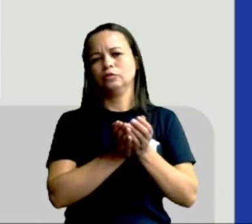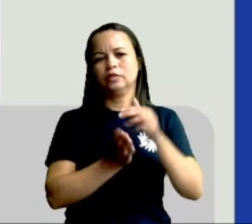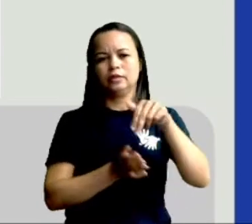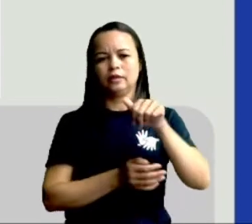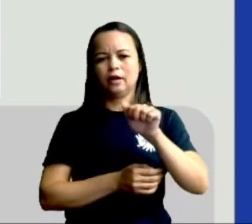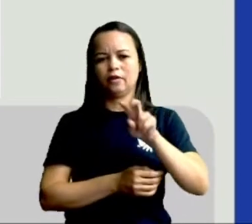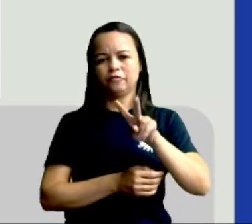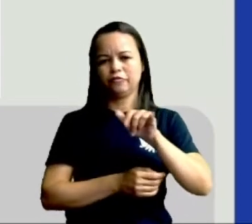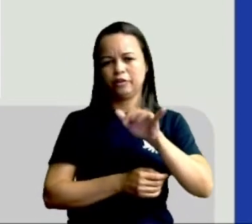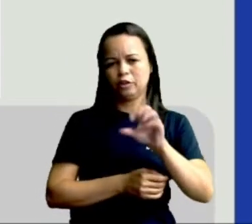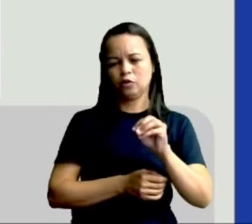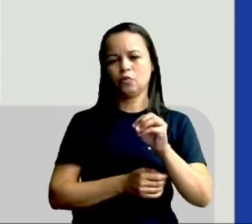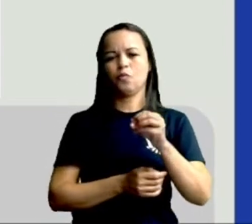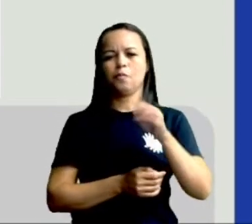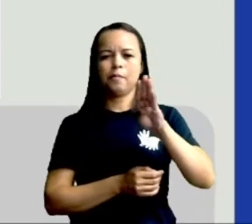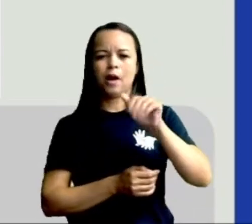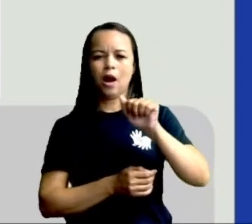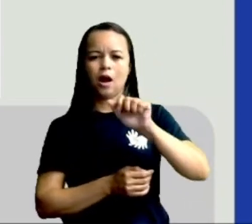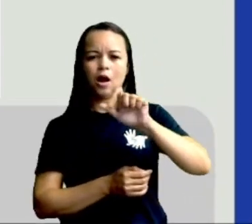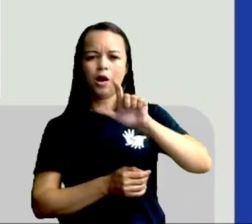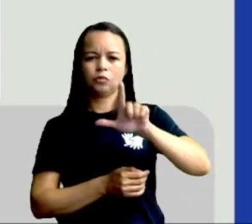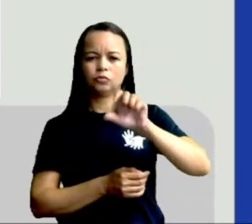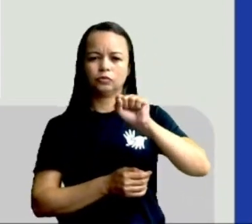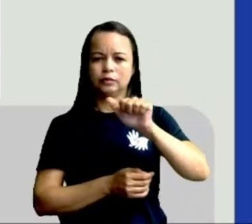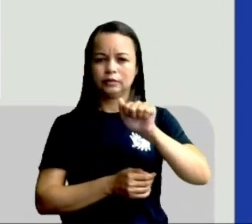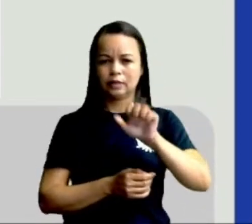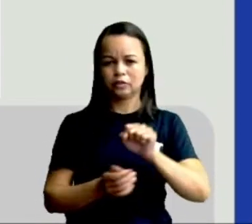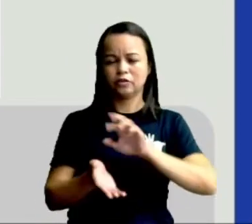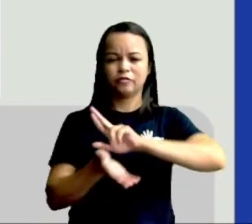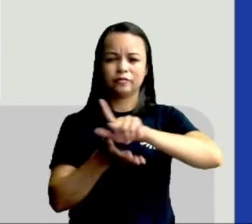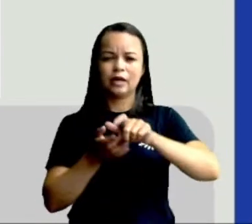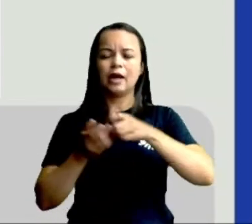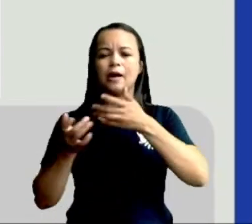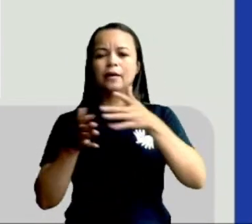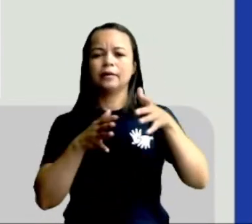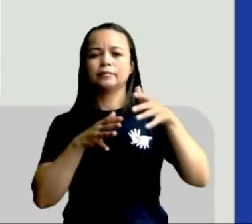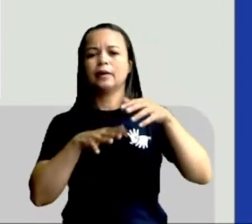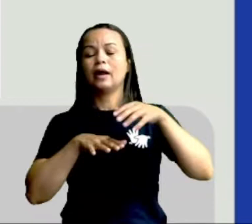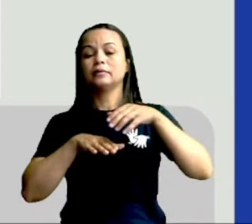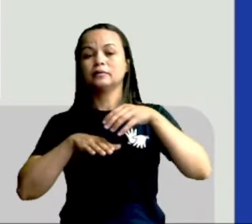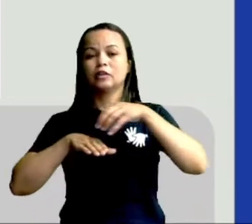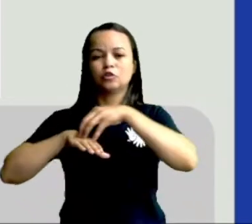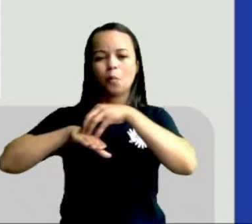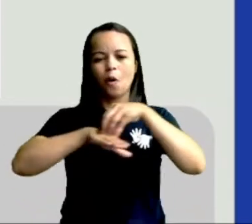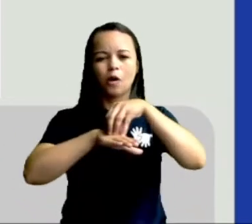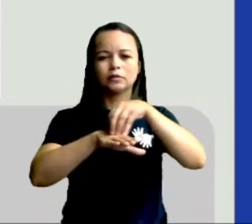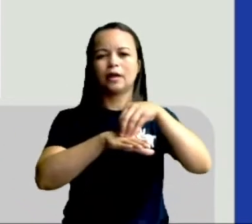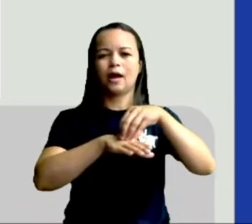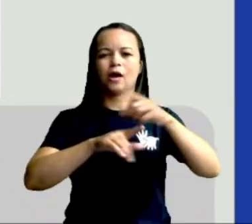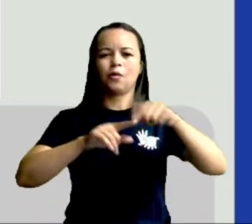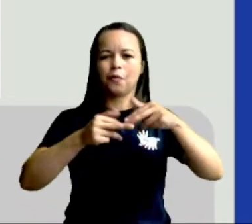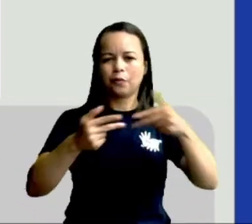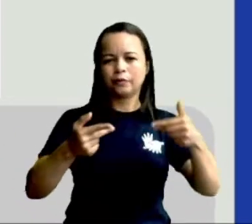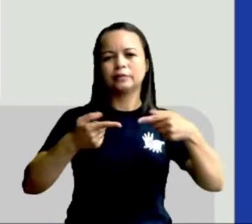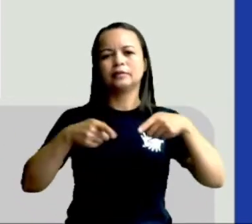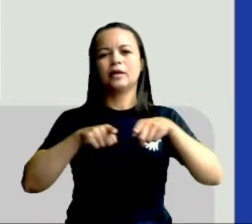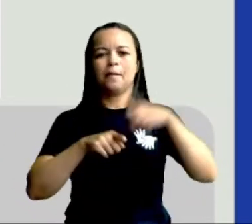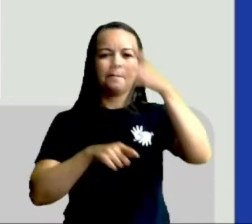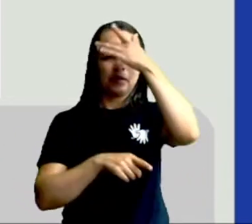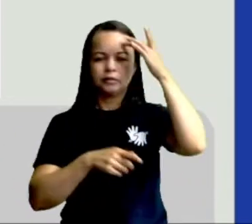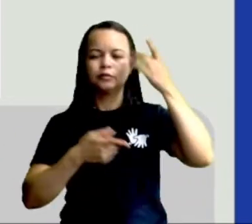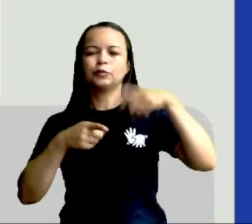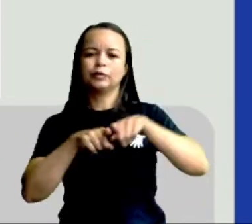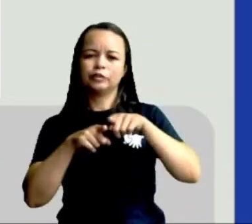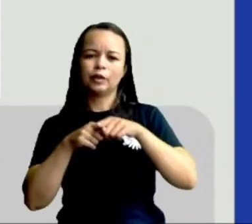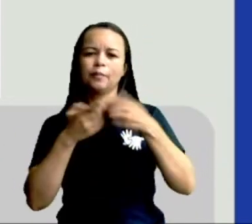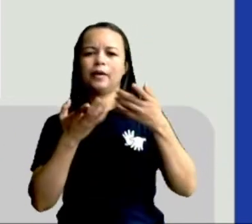ou balsas, para transportar mercadorias e passageiros em oceanos, em mares,